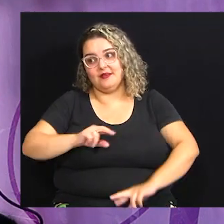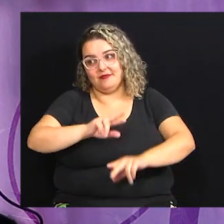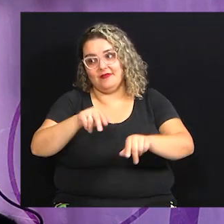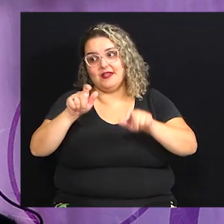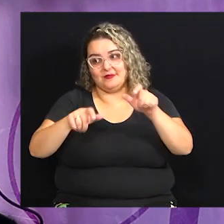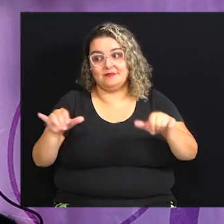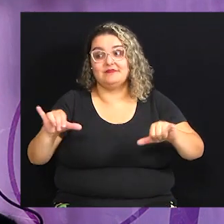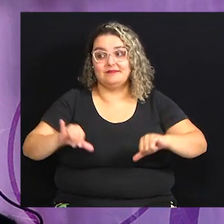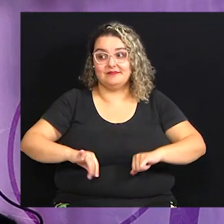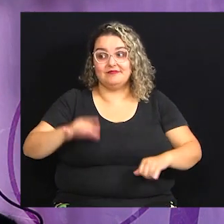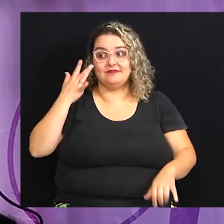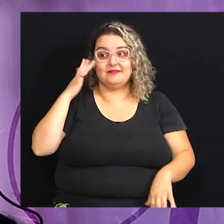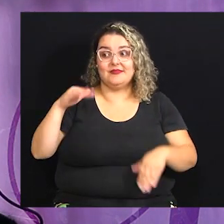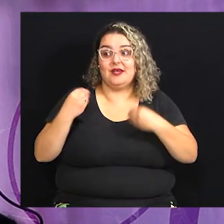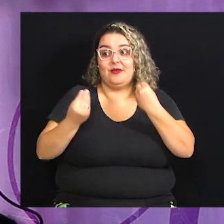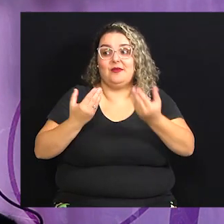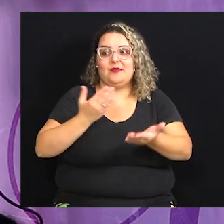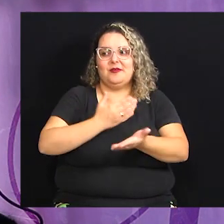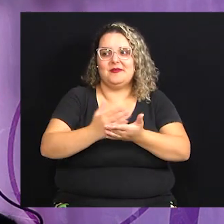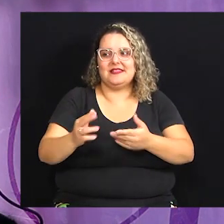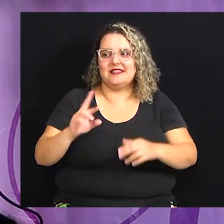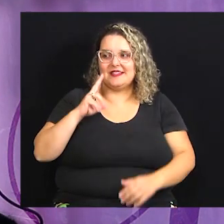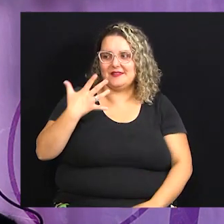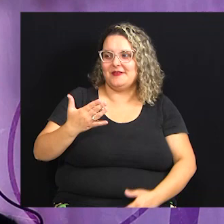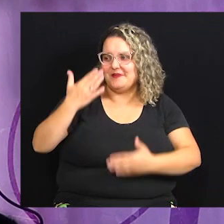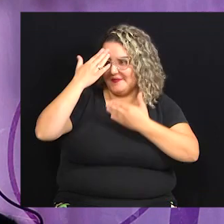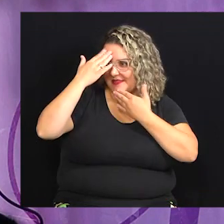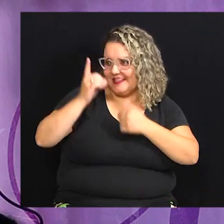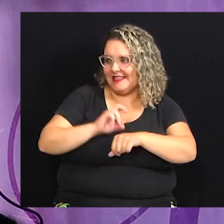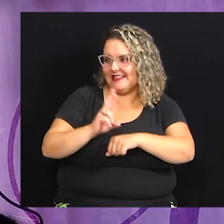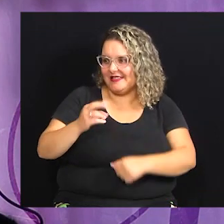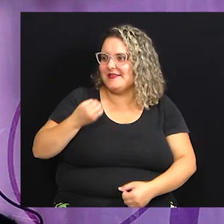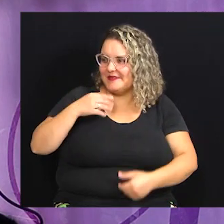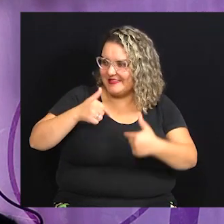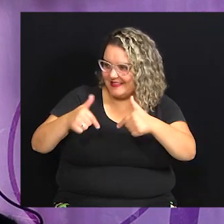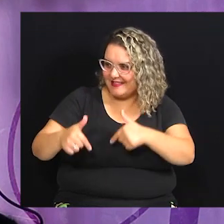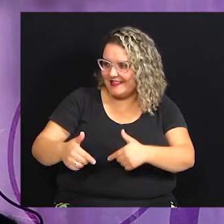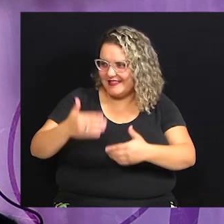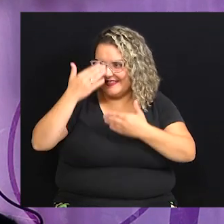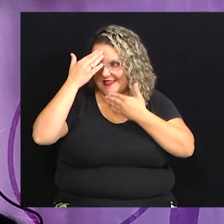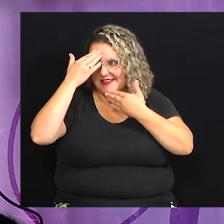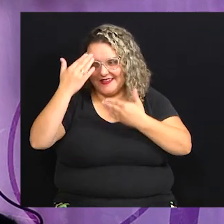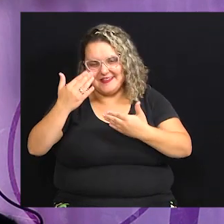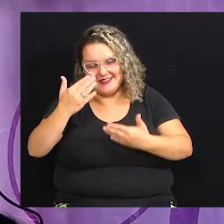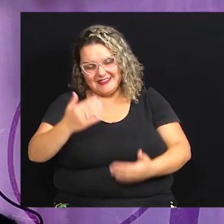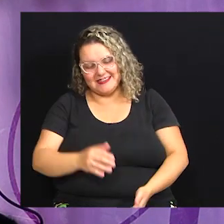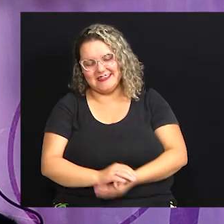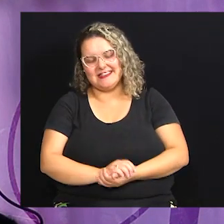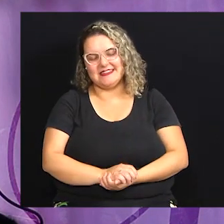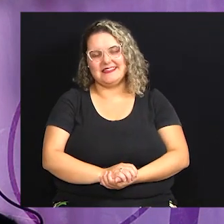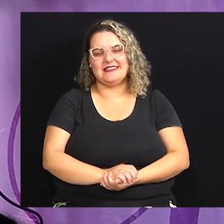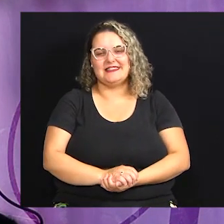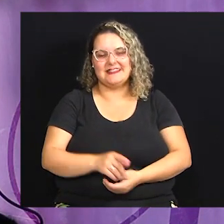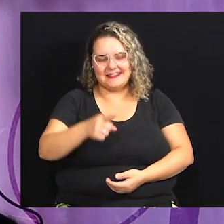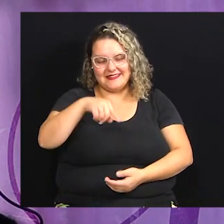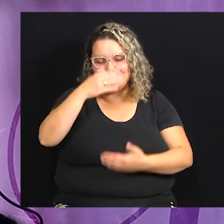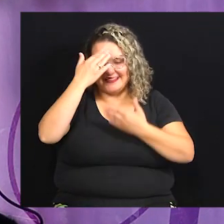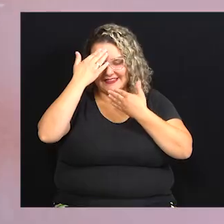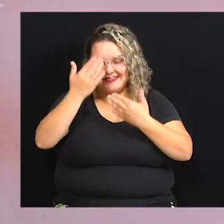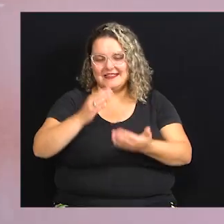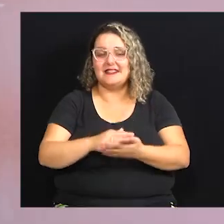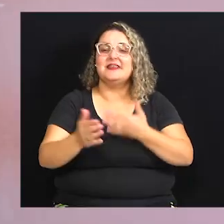muita gente sofrendo, às vezes sem saber nem como começar a resolver. Obrigada, doutora. Até a próxima. Bom trabalho, viu? Eu que agradeço. Obrigado a